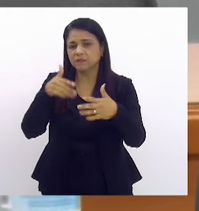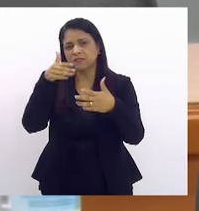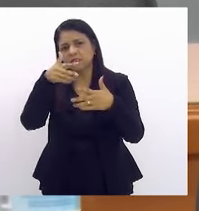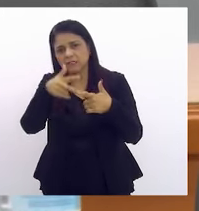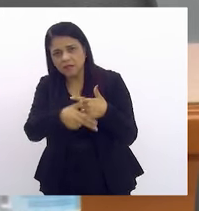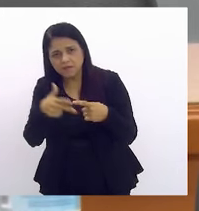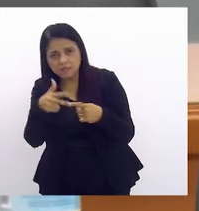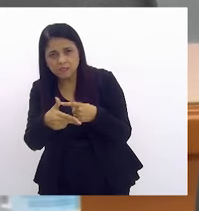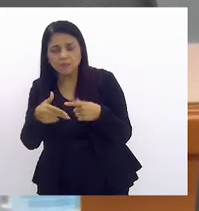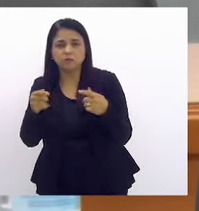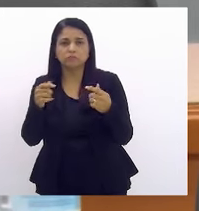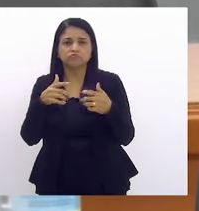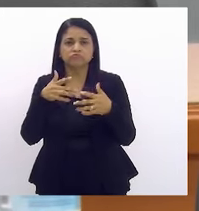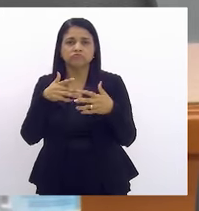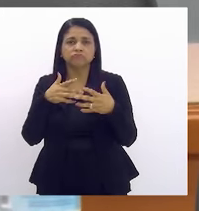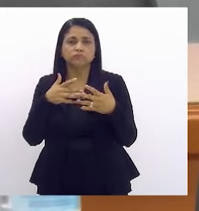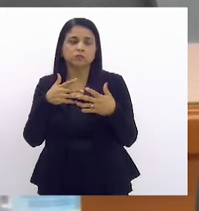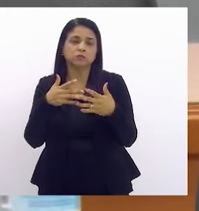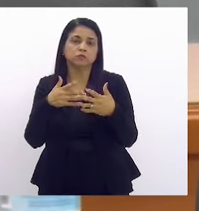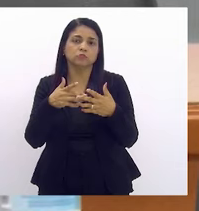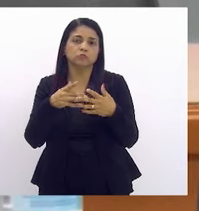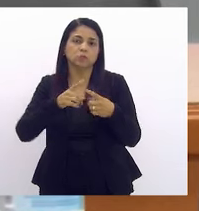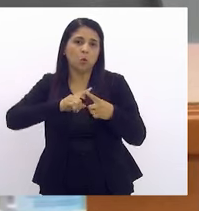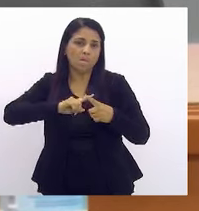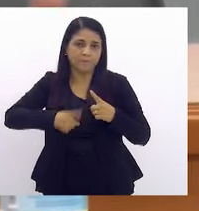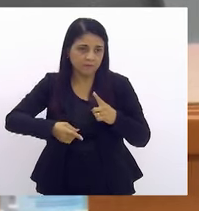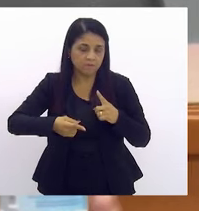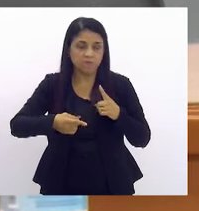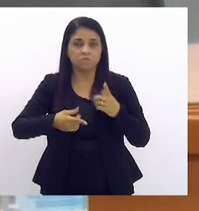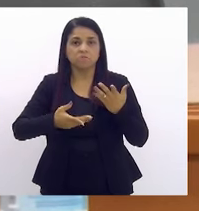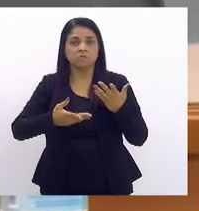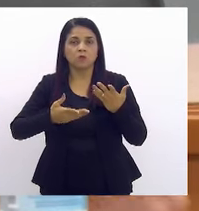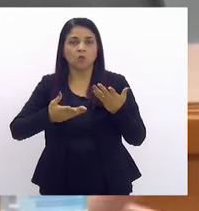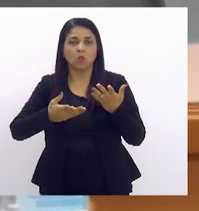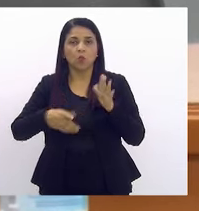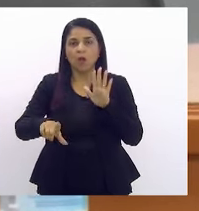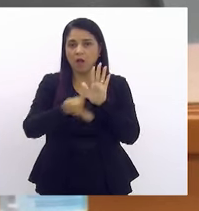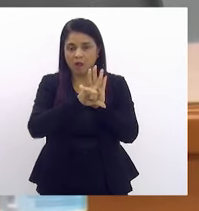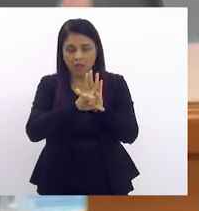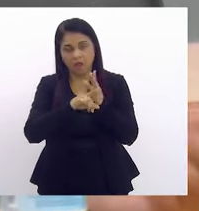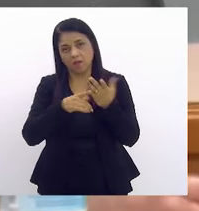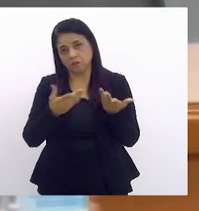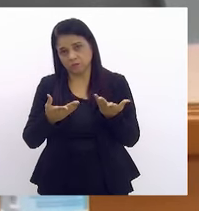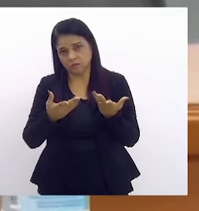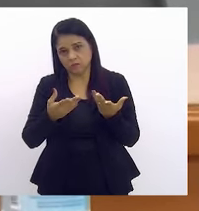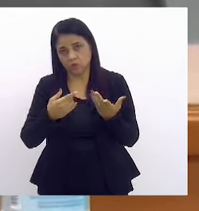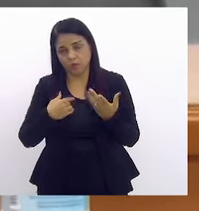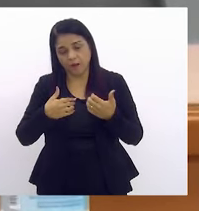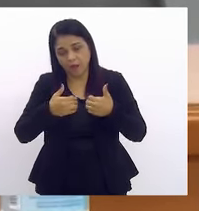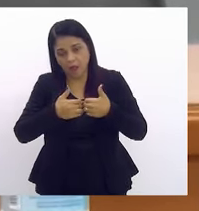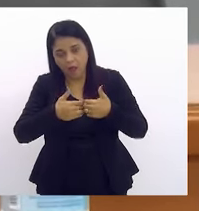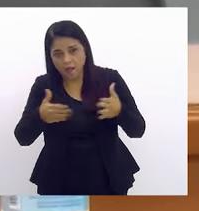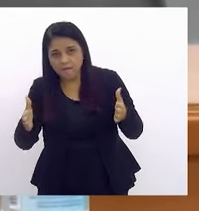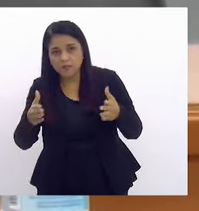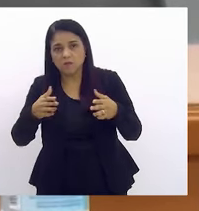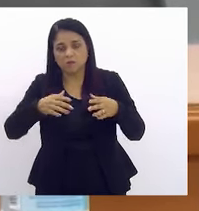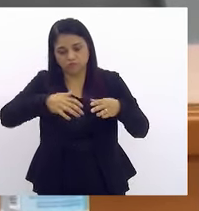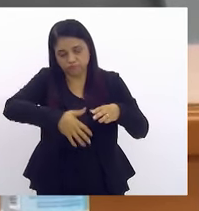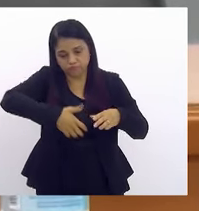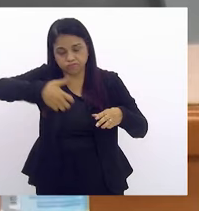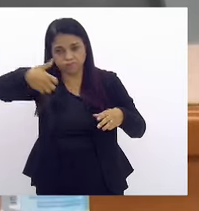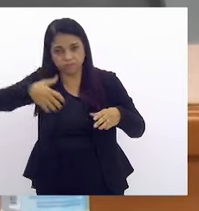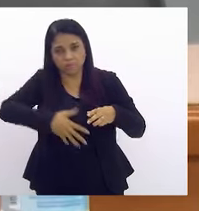né, desde que não firam a legislação, para fazer a abertura de uma barra, o desassoreamento de um corpo